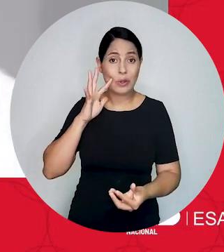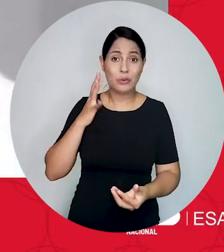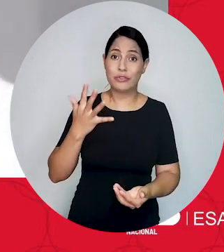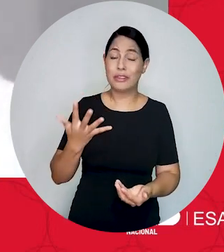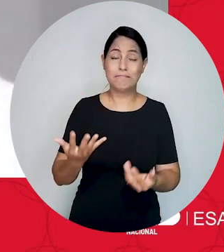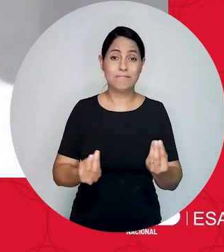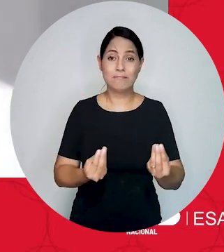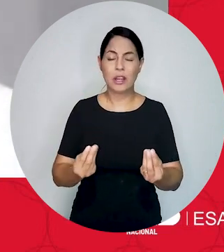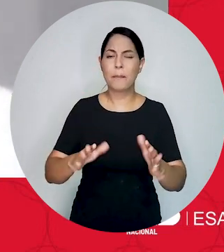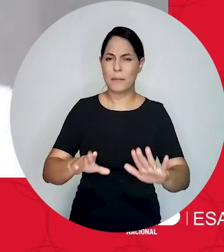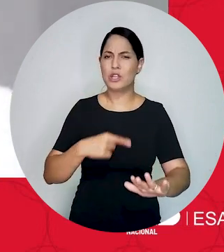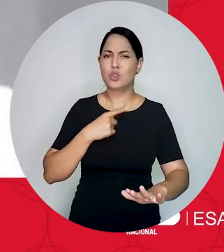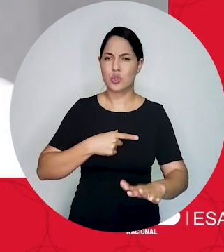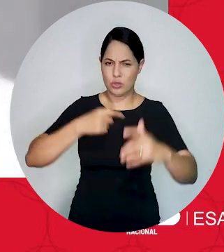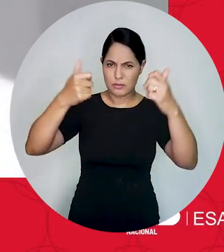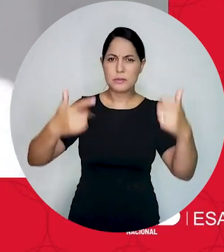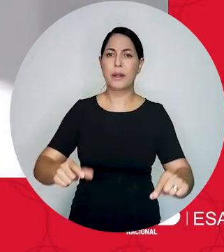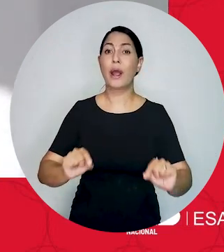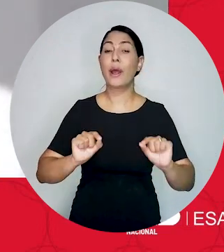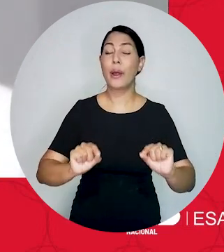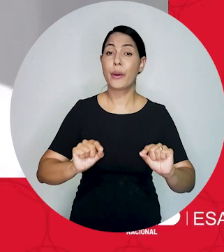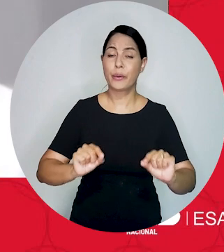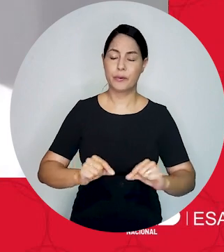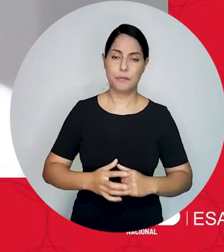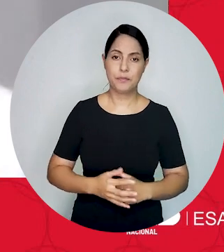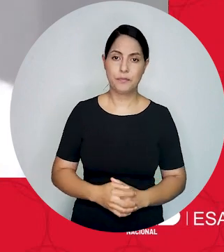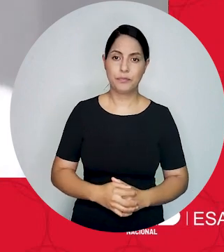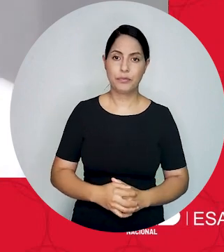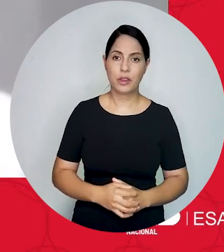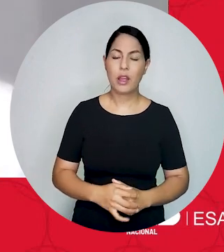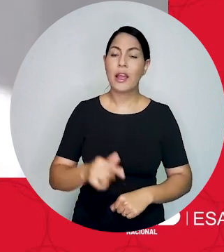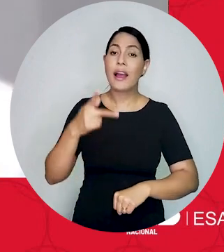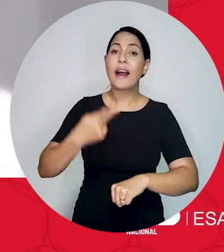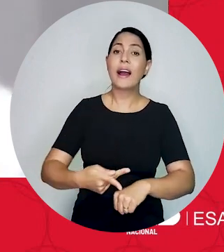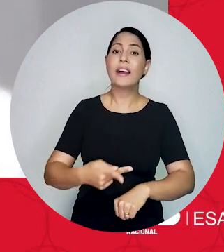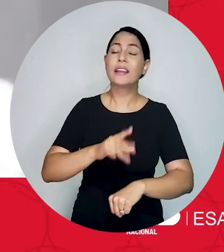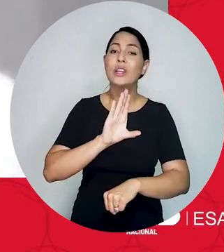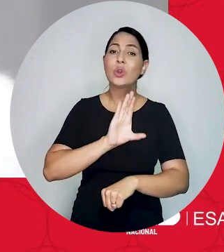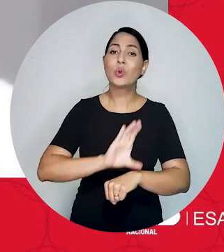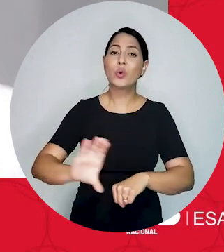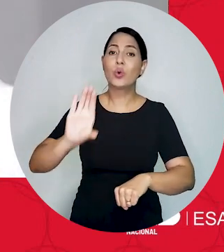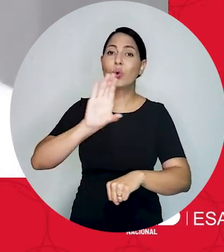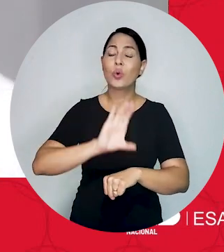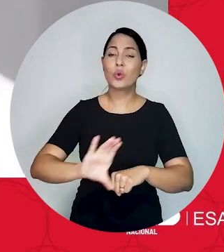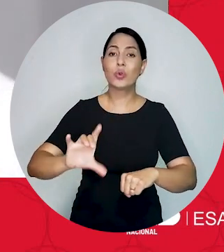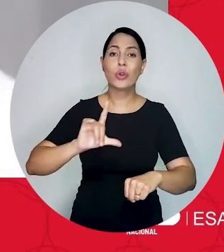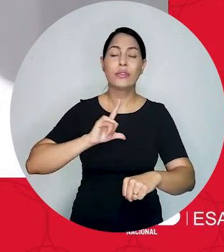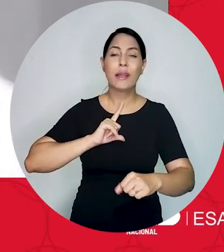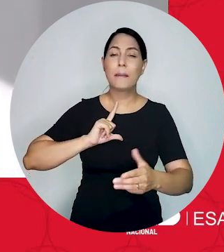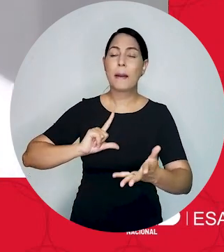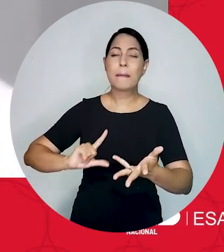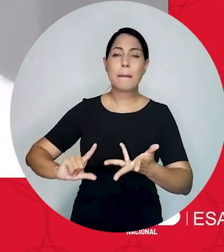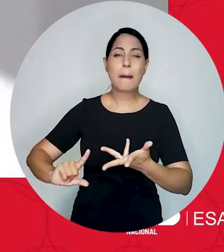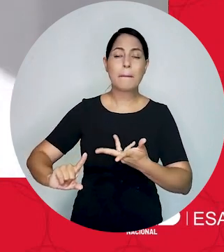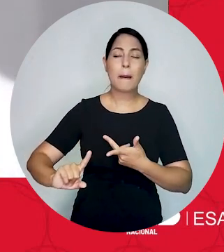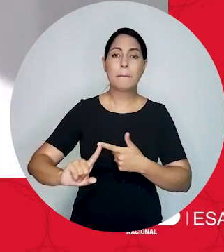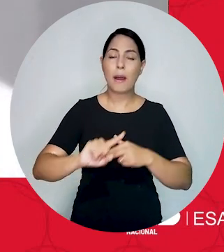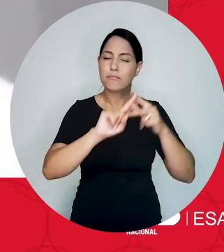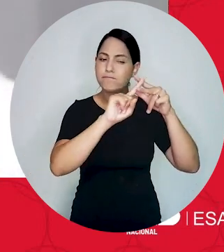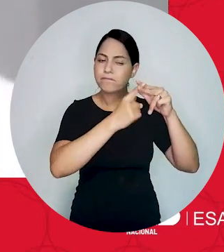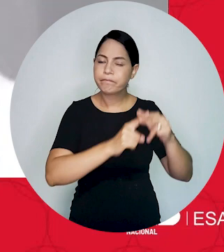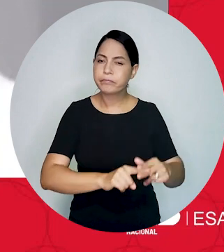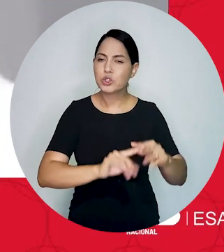de uma maneira eficaz e produtiva. Eu acho que a mensagem que a gente quer passar aqui é: o que tem dentro desse